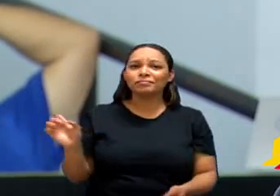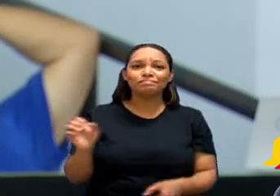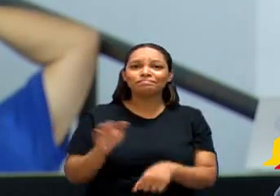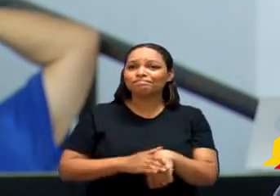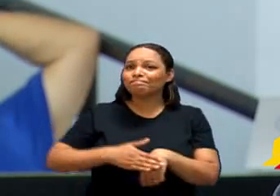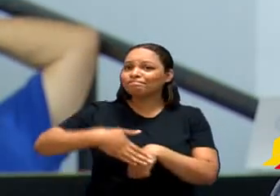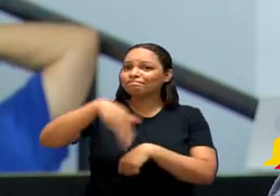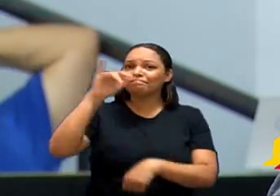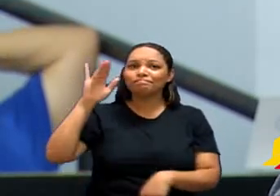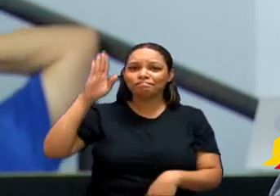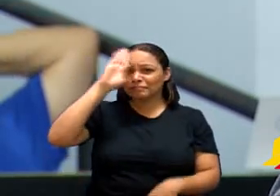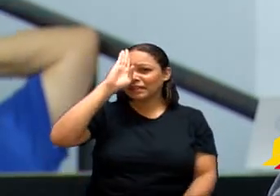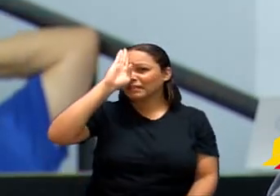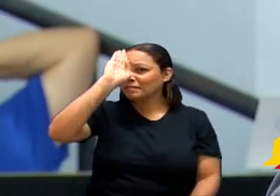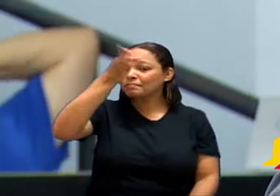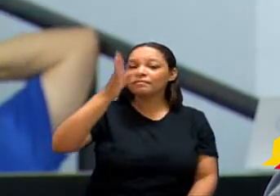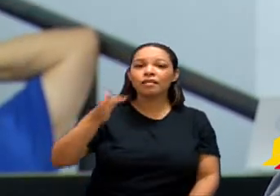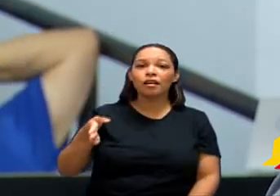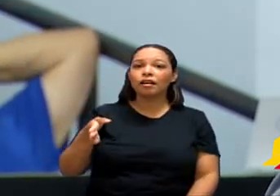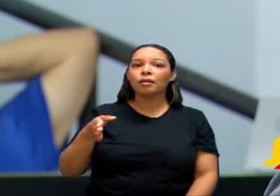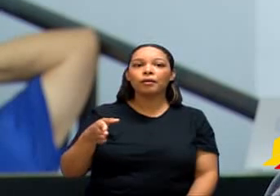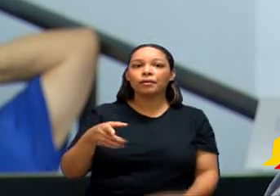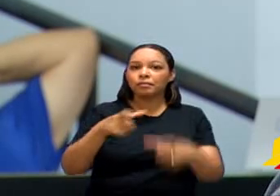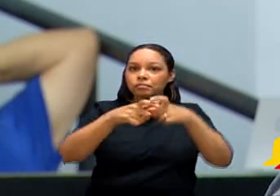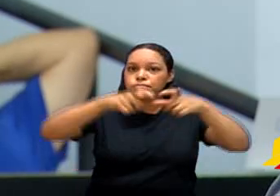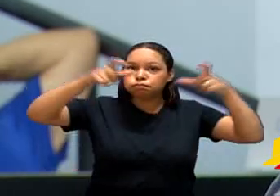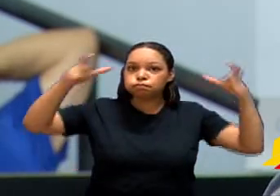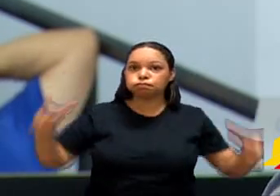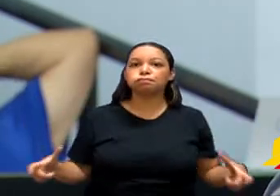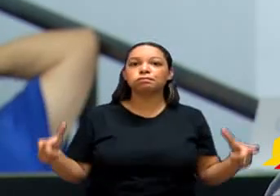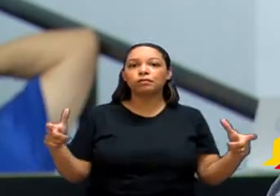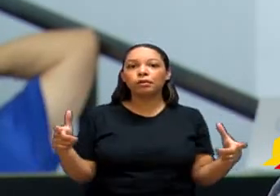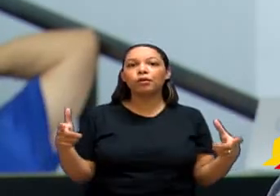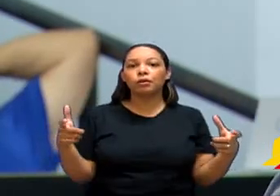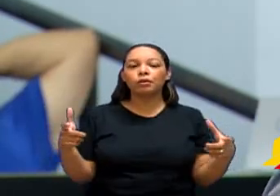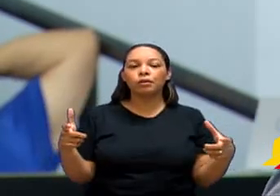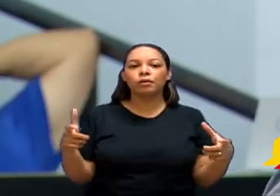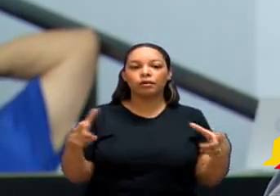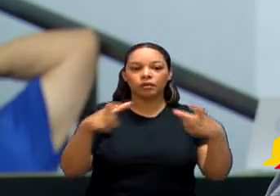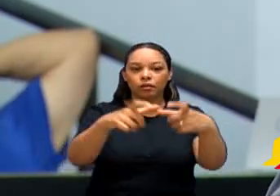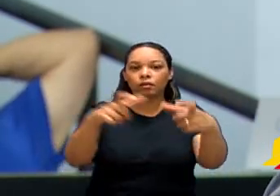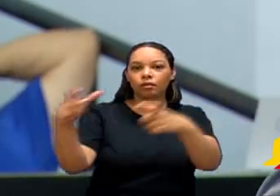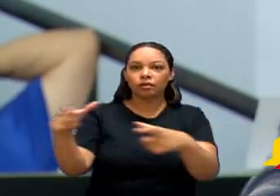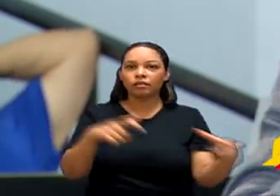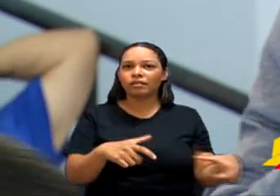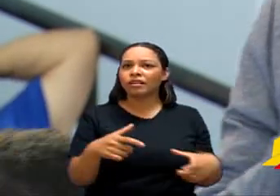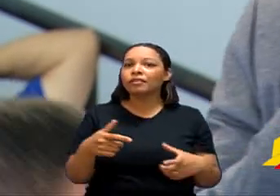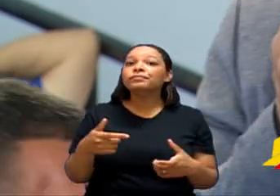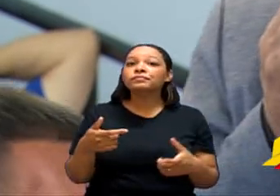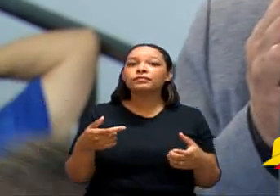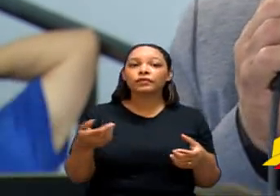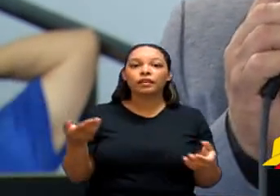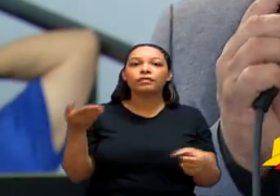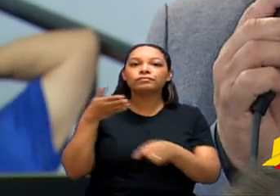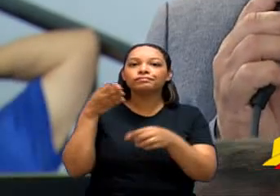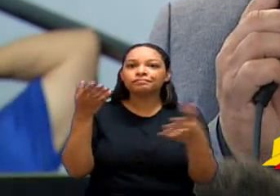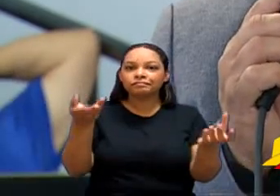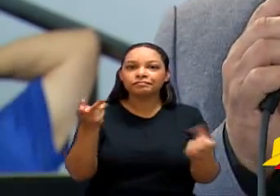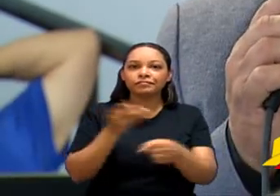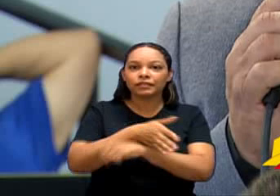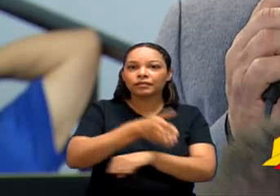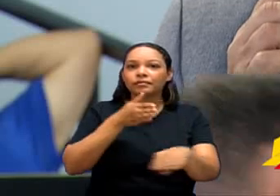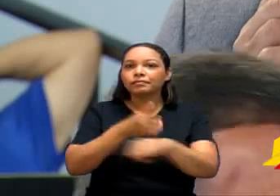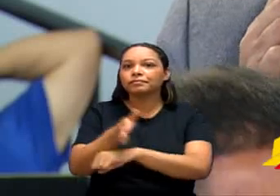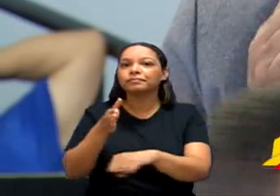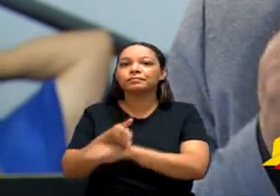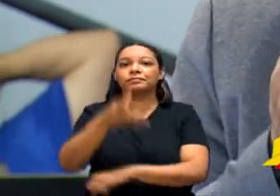em Sorocaba. Legal. E ali vem pessoas de Boituva, de Porto Feliz, de Salto, de Iperó, de Araçoiaba,